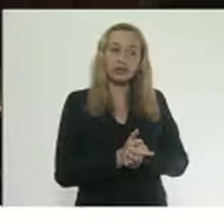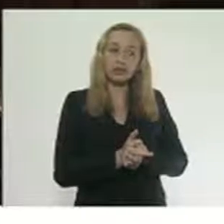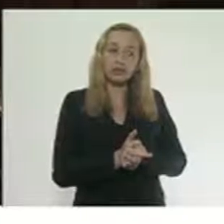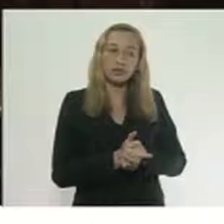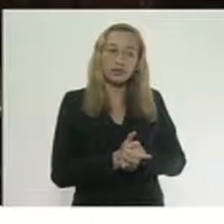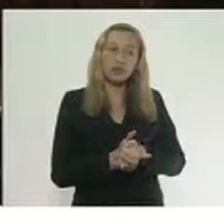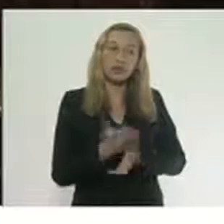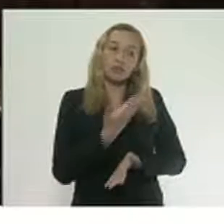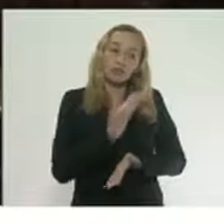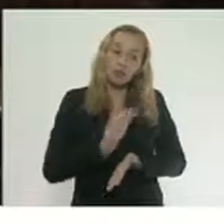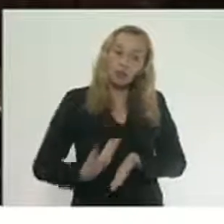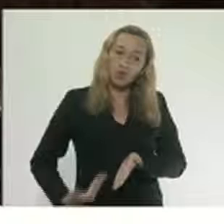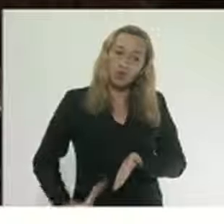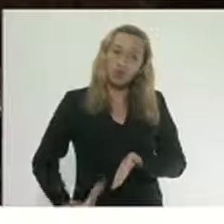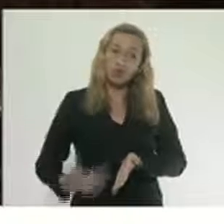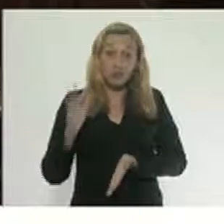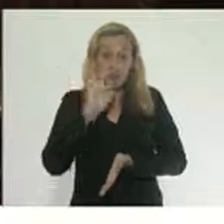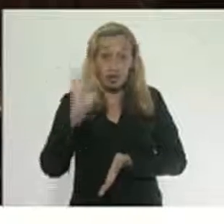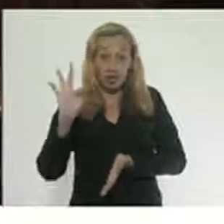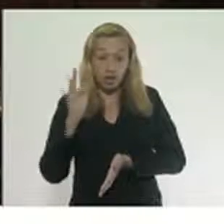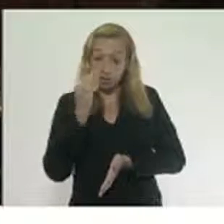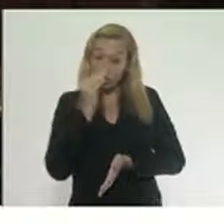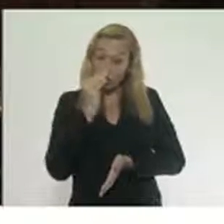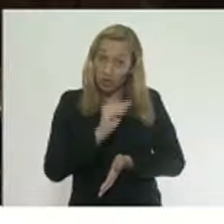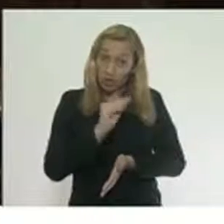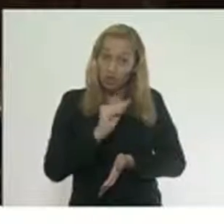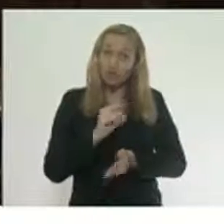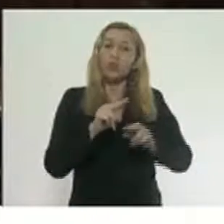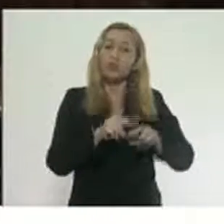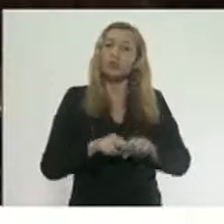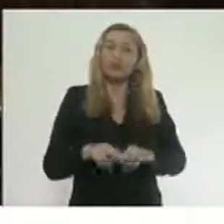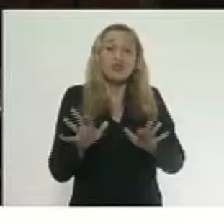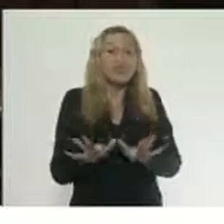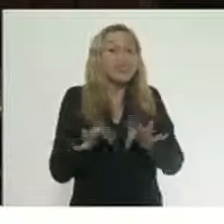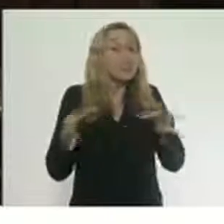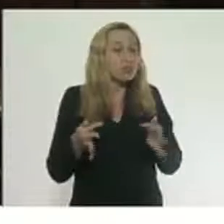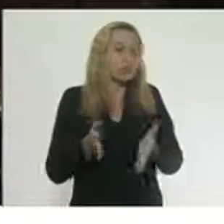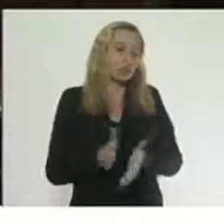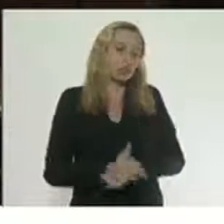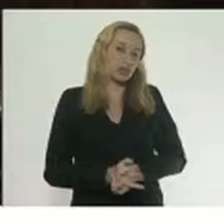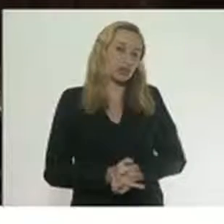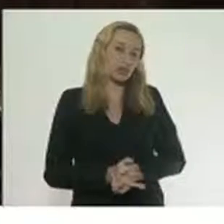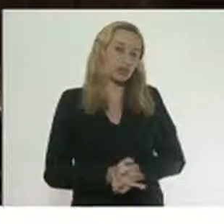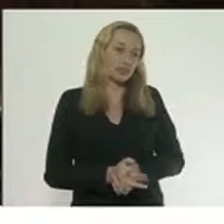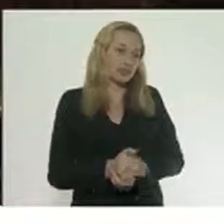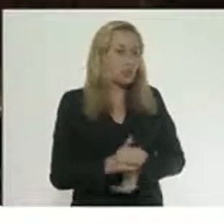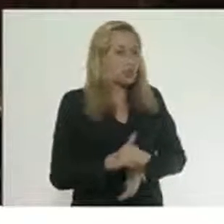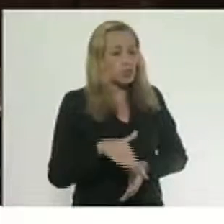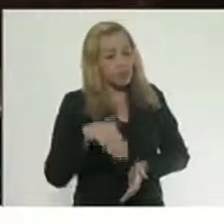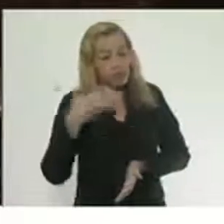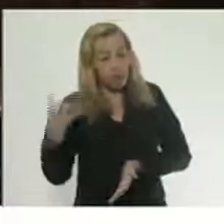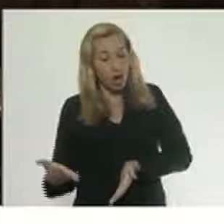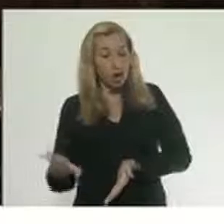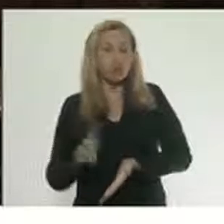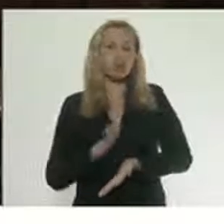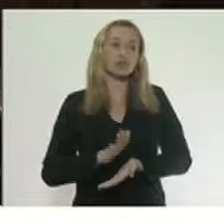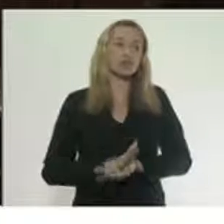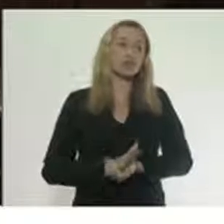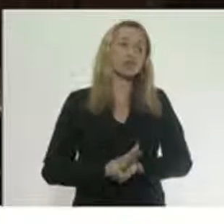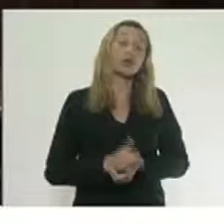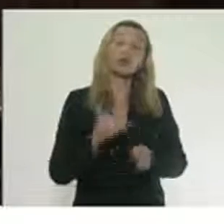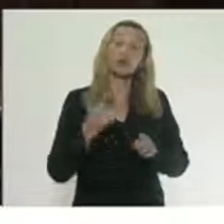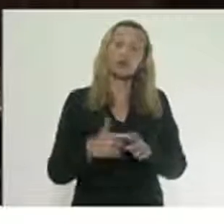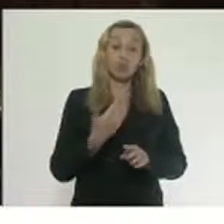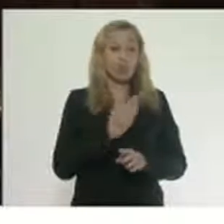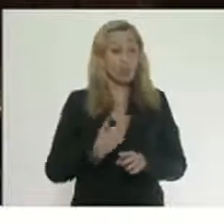pelo governo federal, por uma razão muito simples. Por um lado, porque há, por parte desse